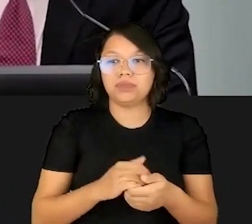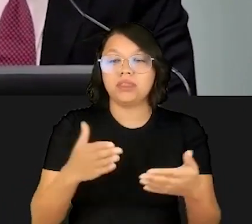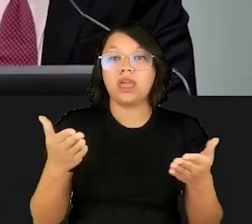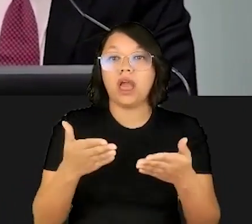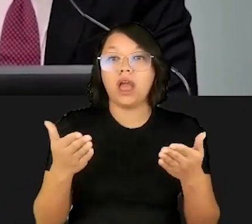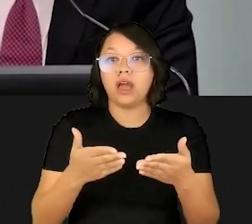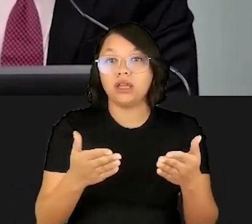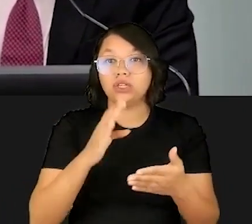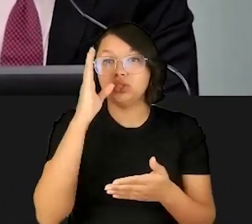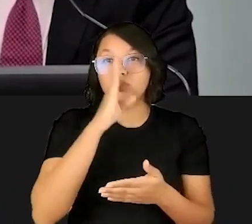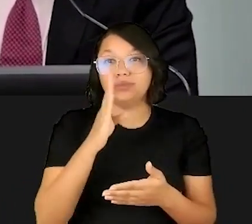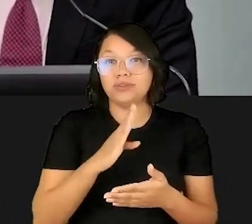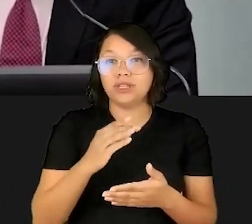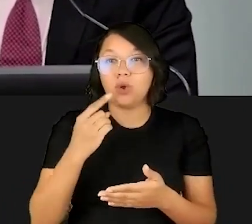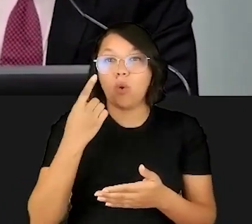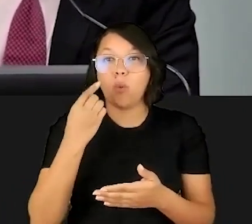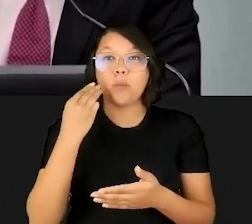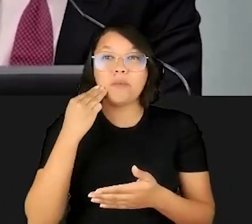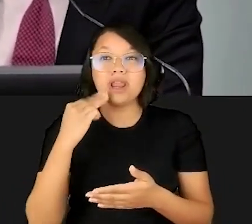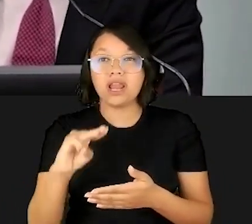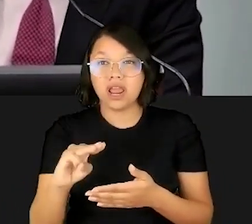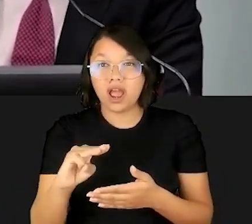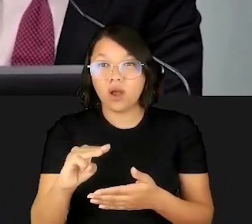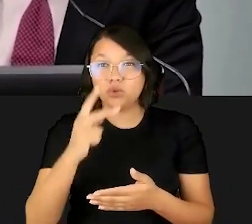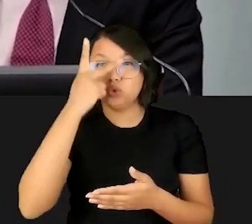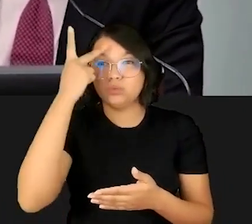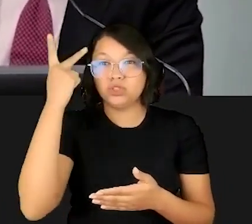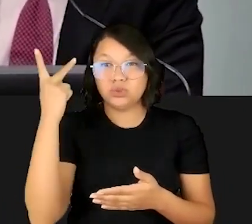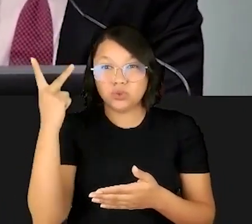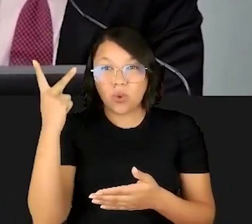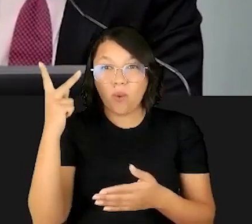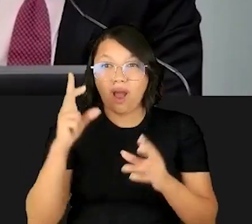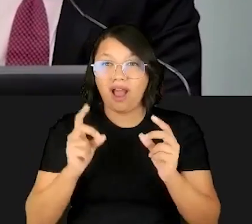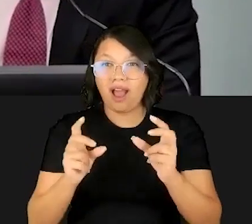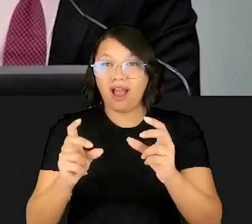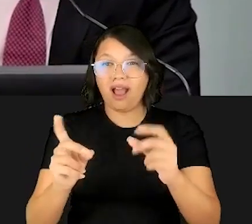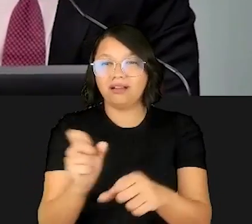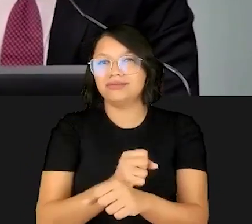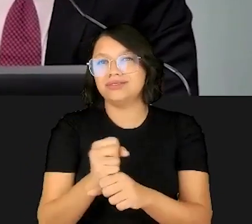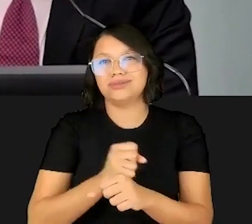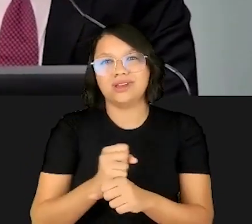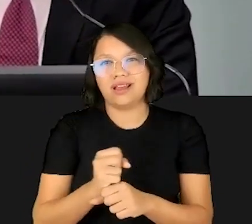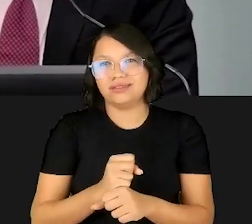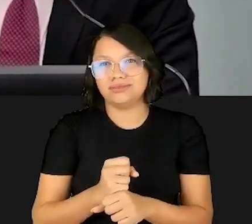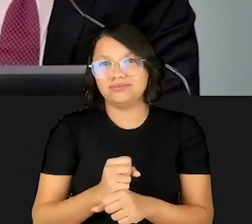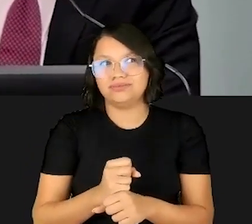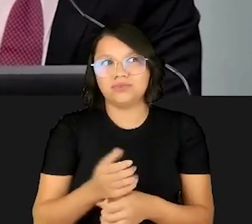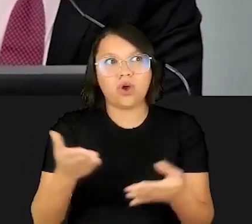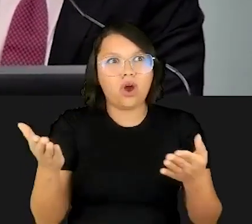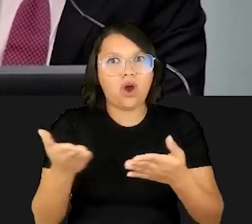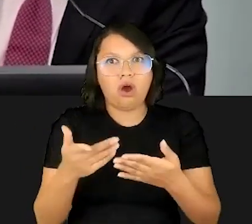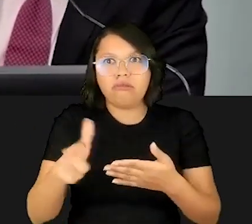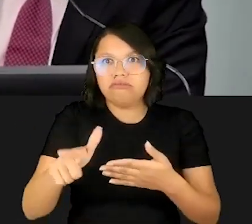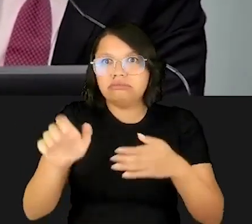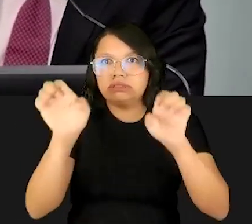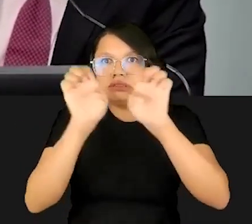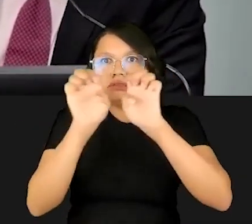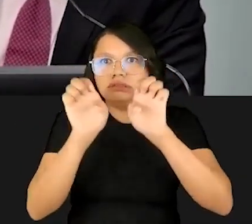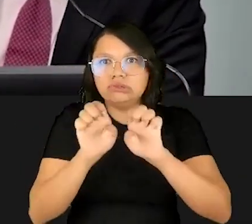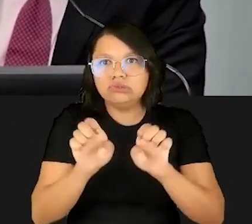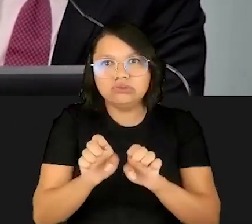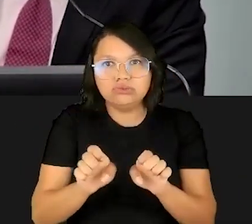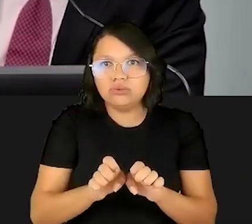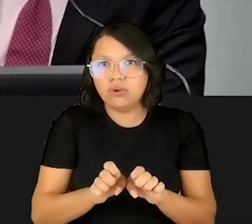ao redor de 1 milhão de casos novos de câncer por ano. E nós não temos estrutura hoje para